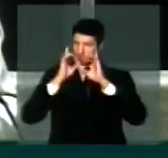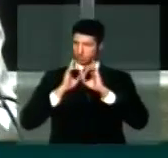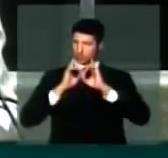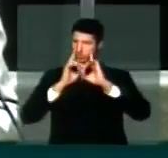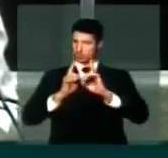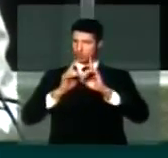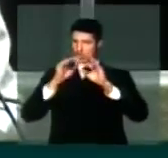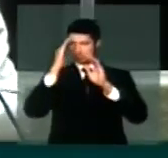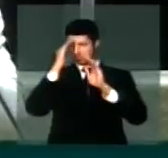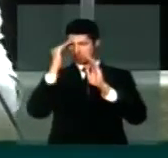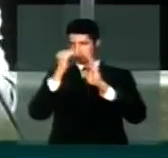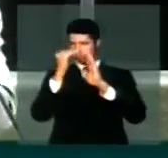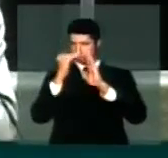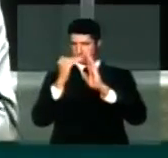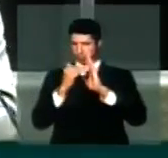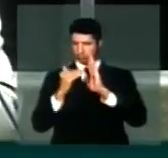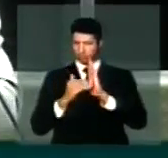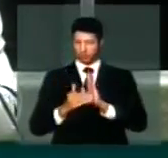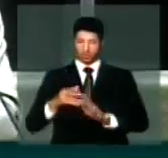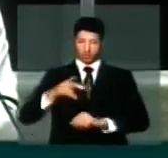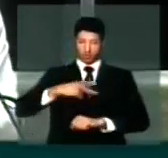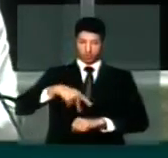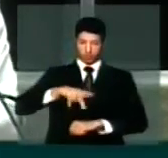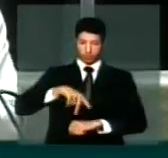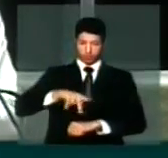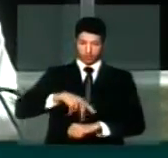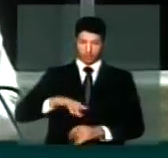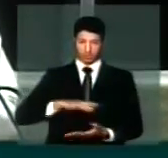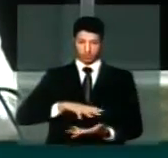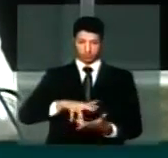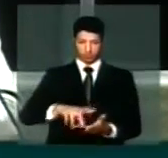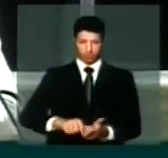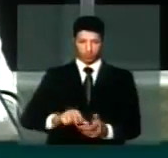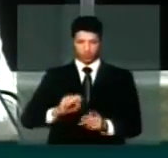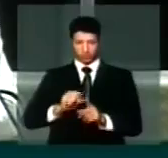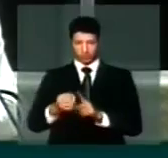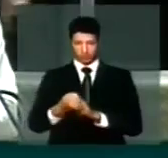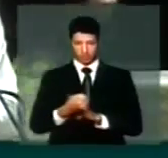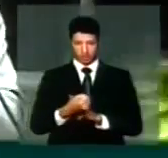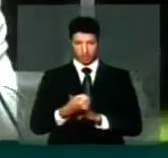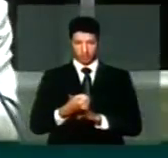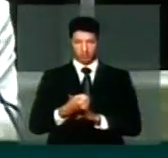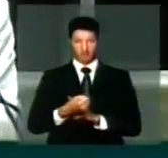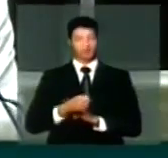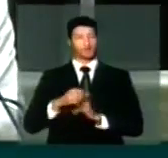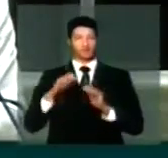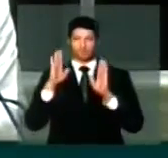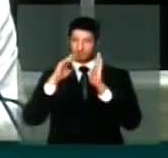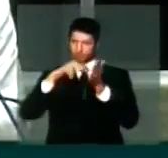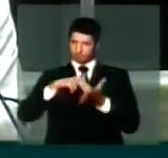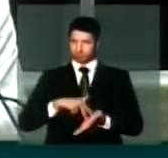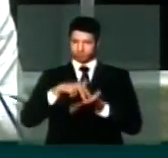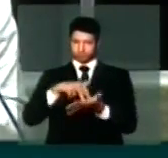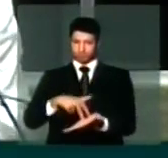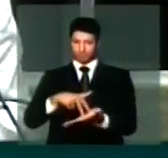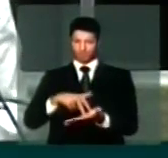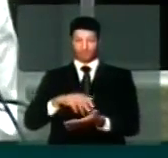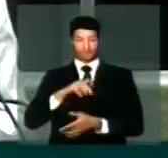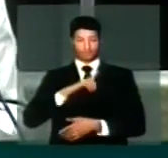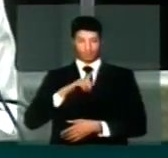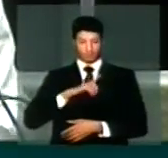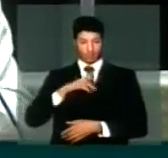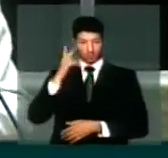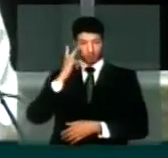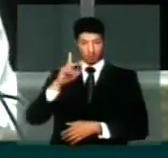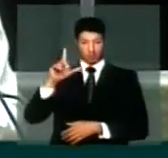e concepções de país, de mundo, de sociedade, vigorem, tendo